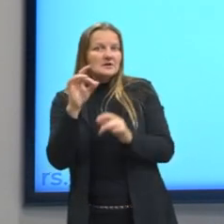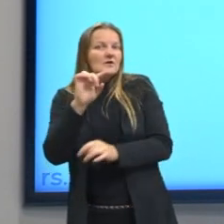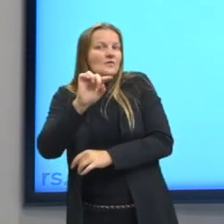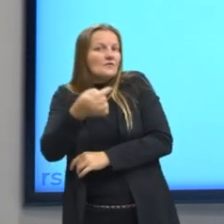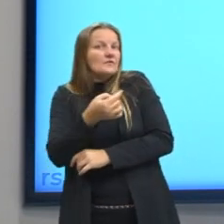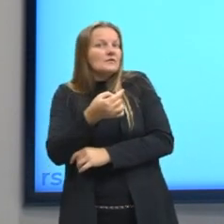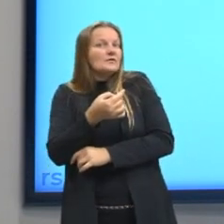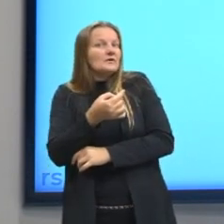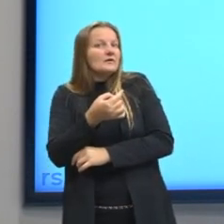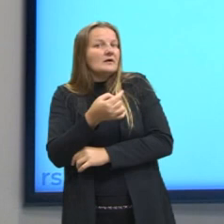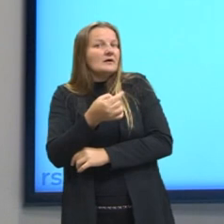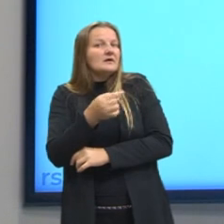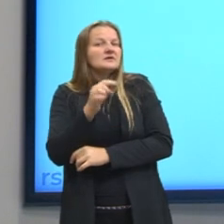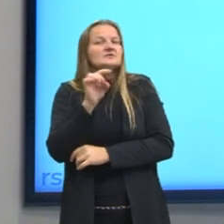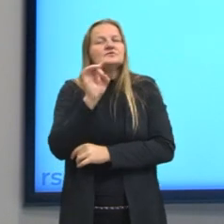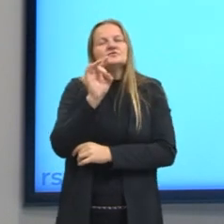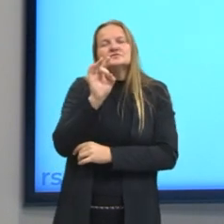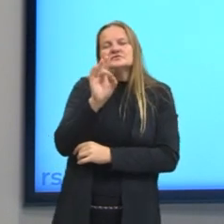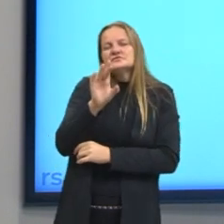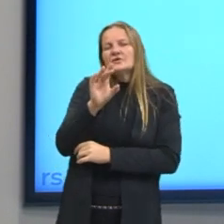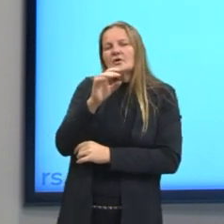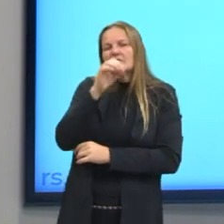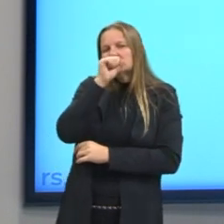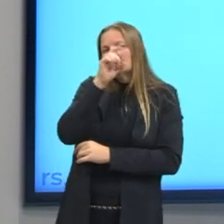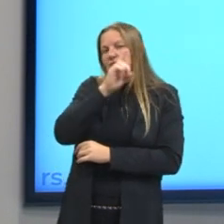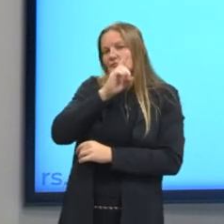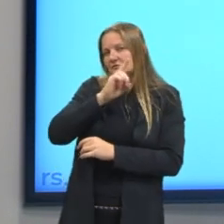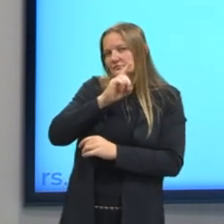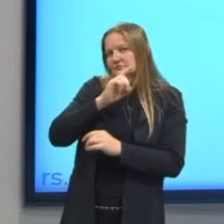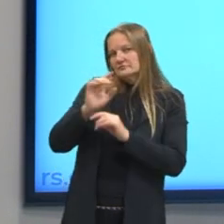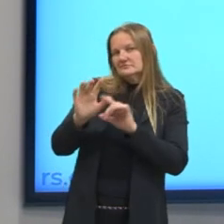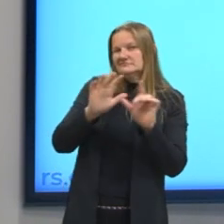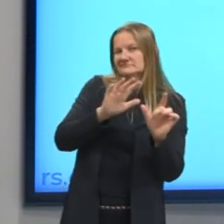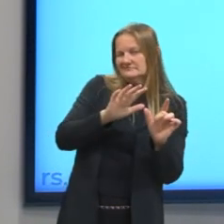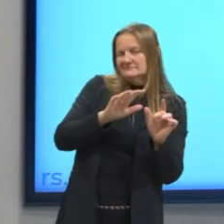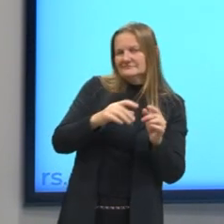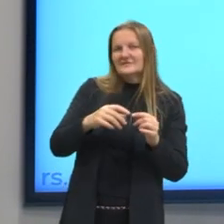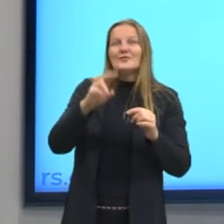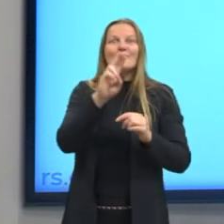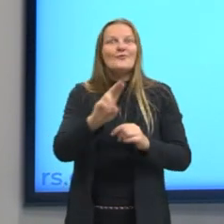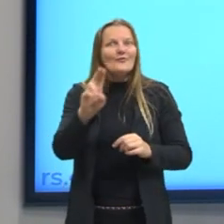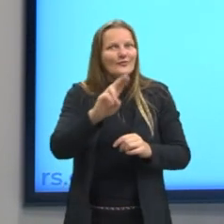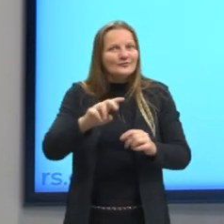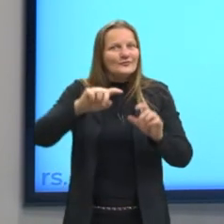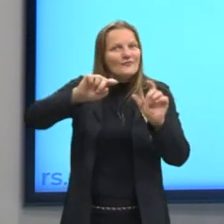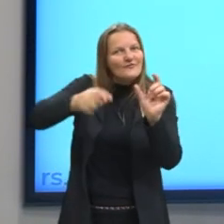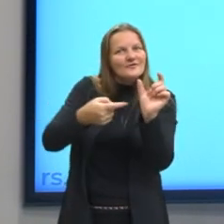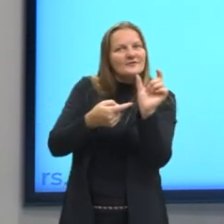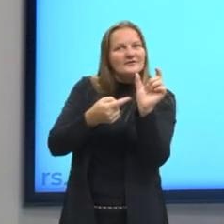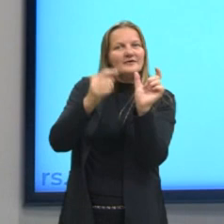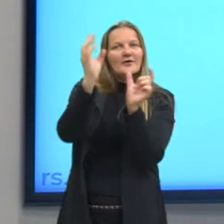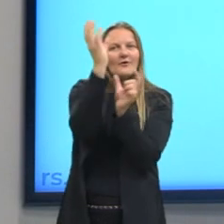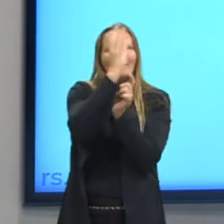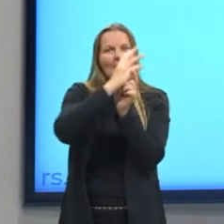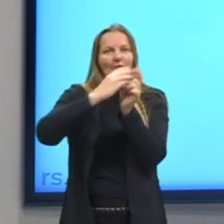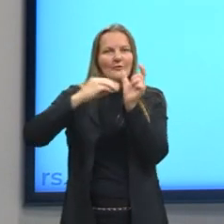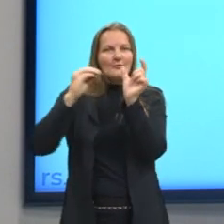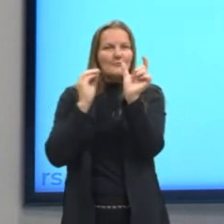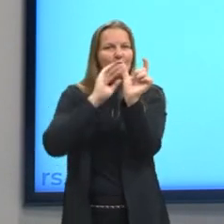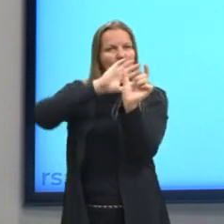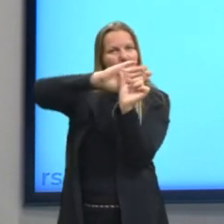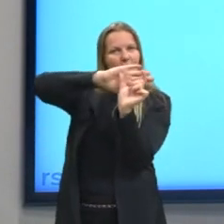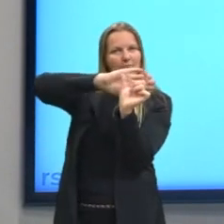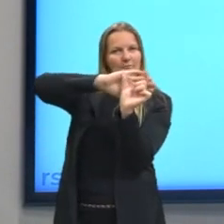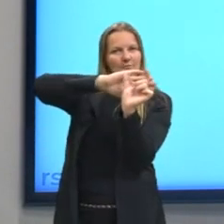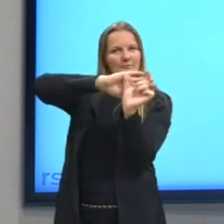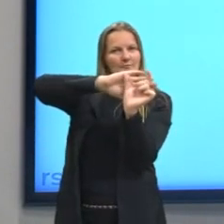namorada, apenas nos finais de semana então uso aqui dessa, vai servir para marcar